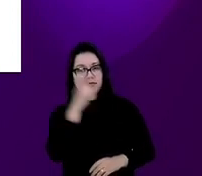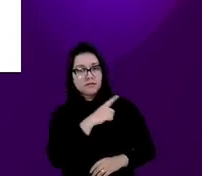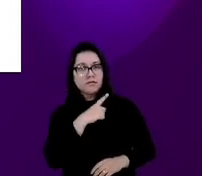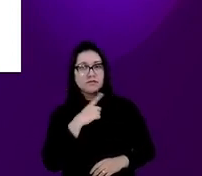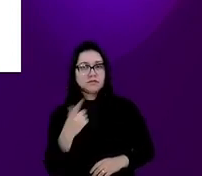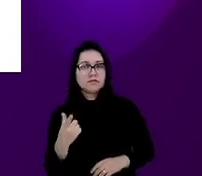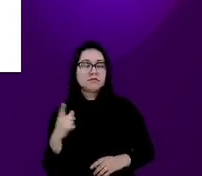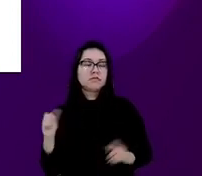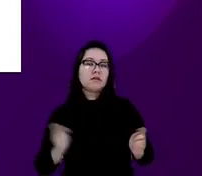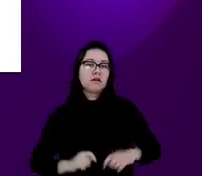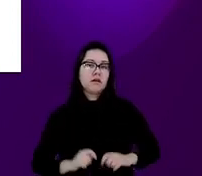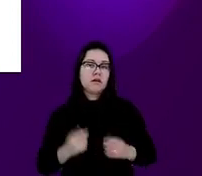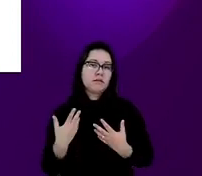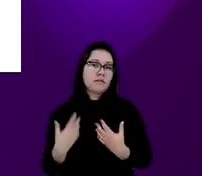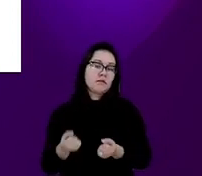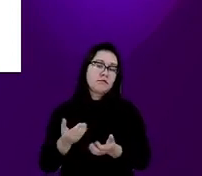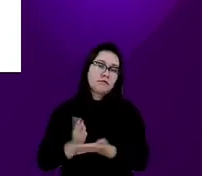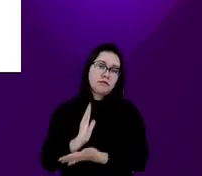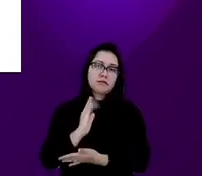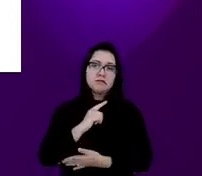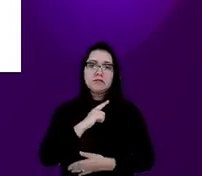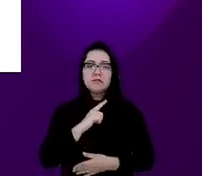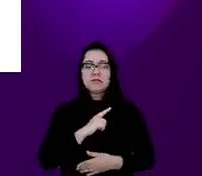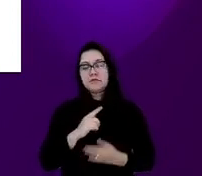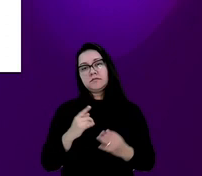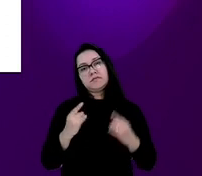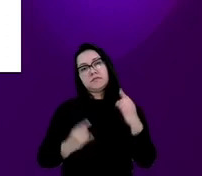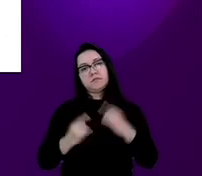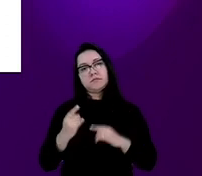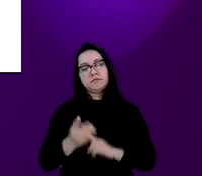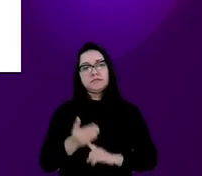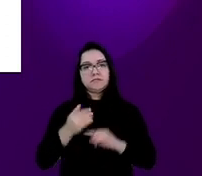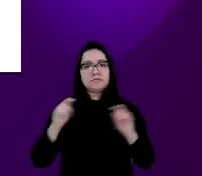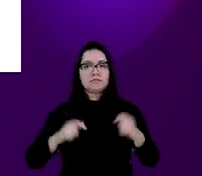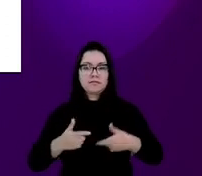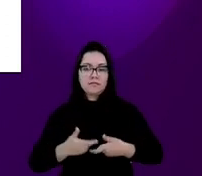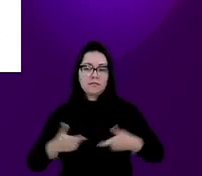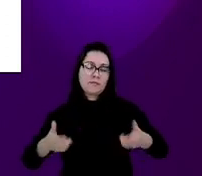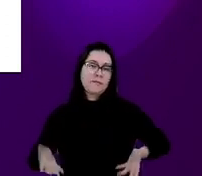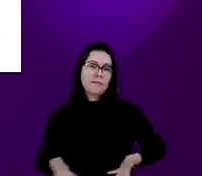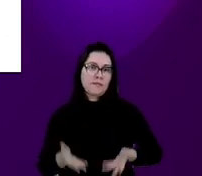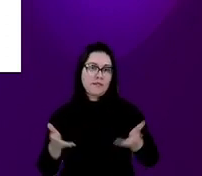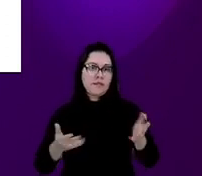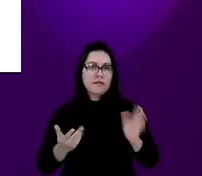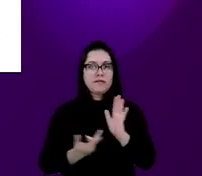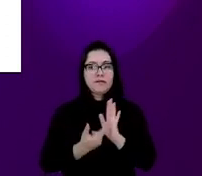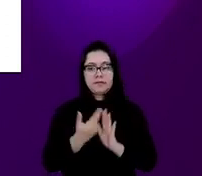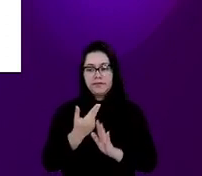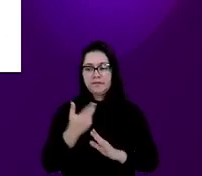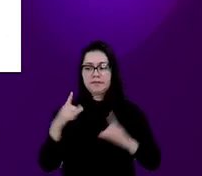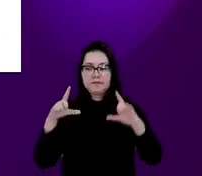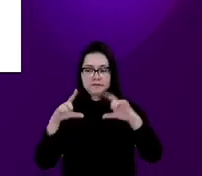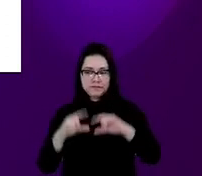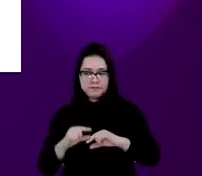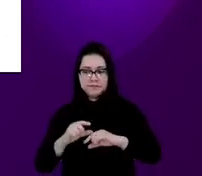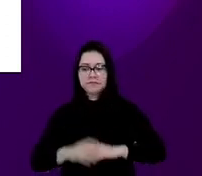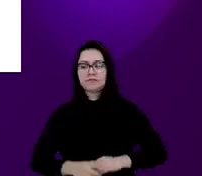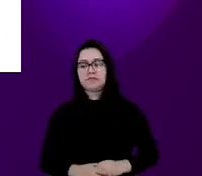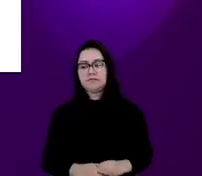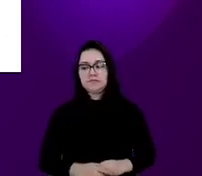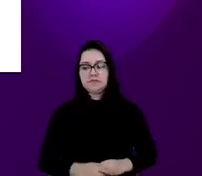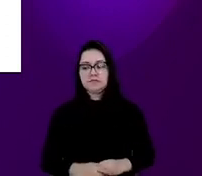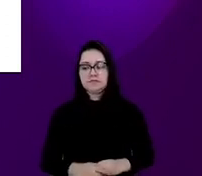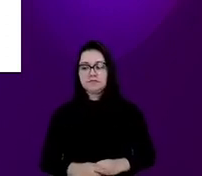já aprovado, a cirurgia robótica veio para aumentar e fomentar a cirurgia minimamente invasiva. É lógico, curva de